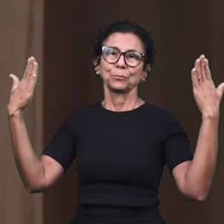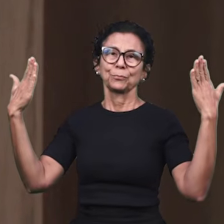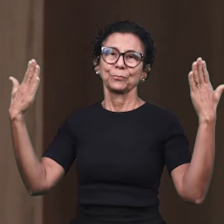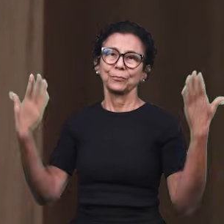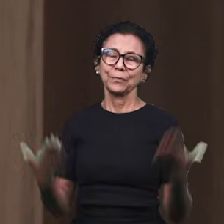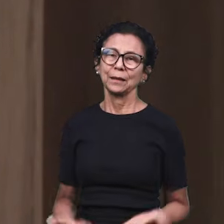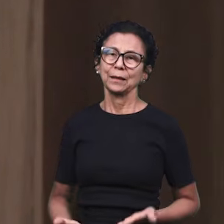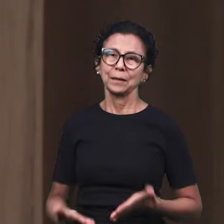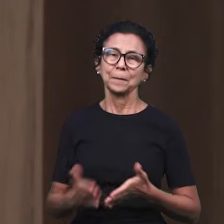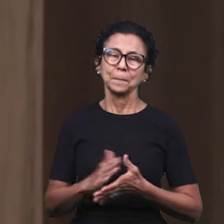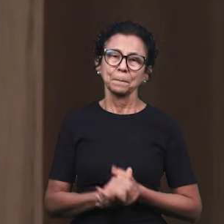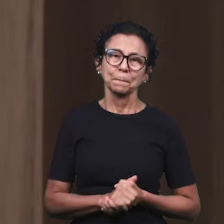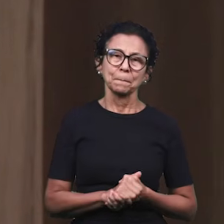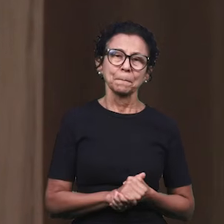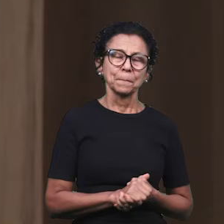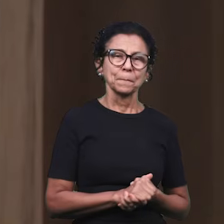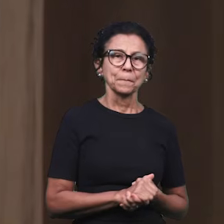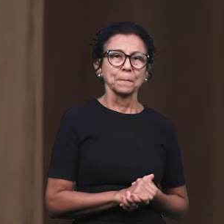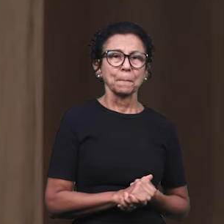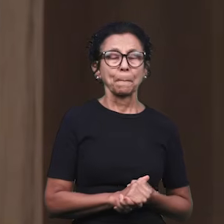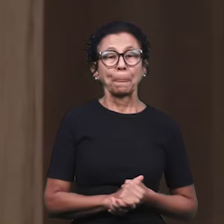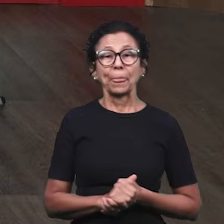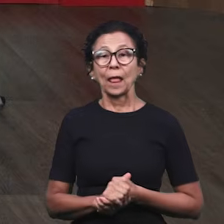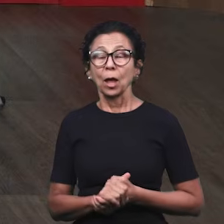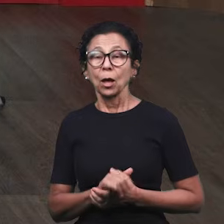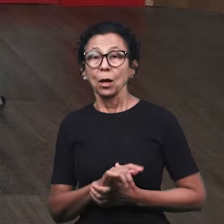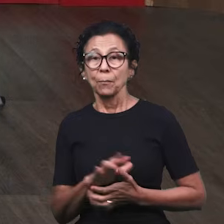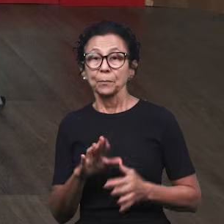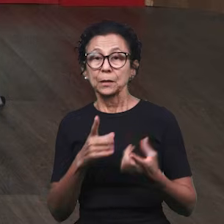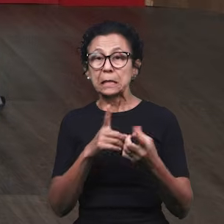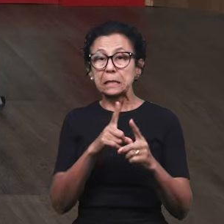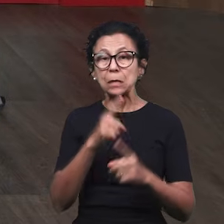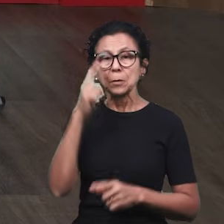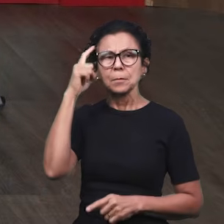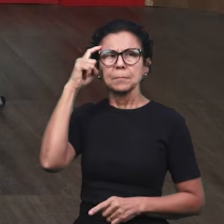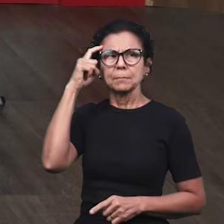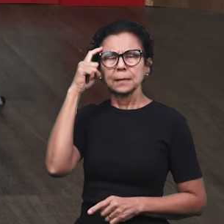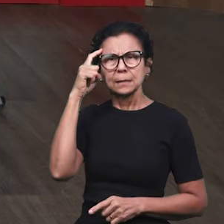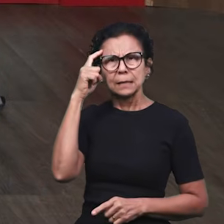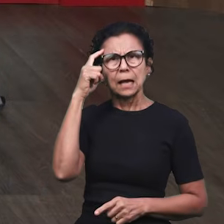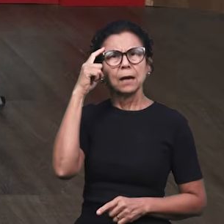sabiam alguma coisa, mas eu me lembrei